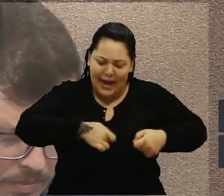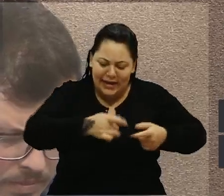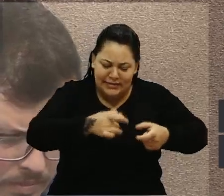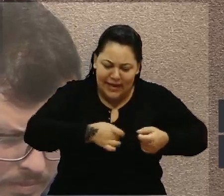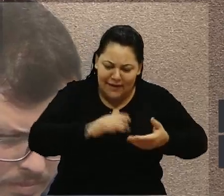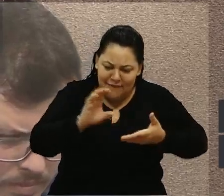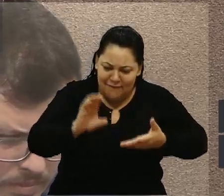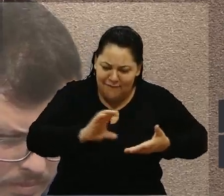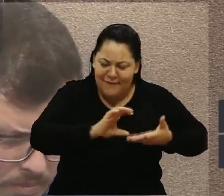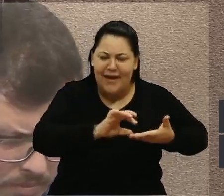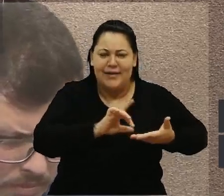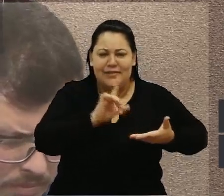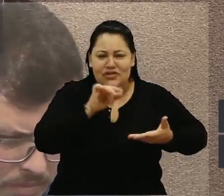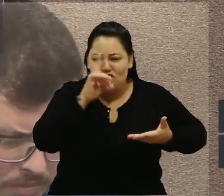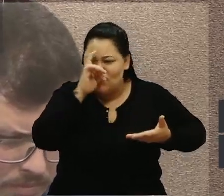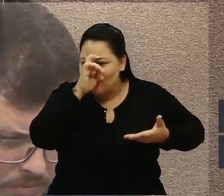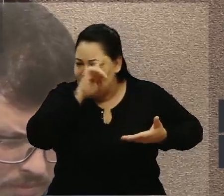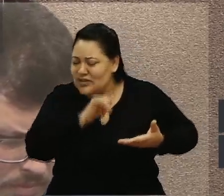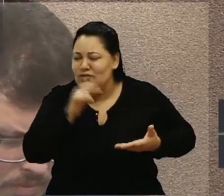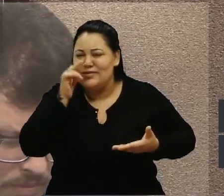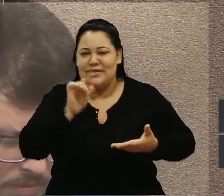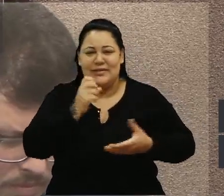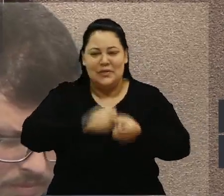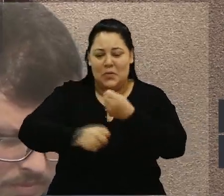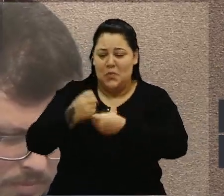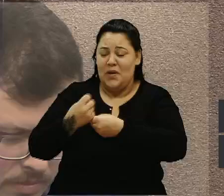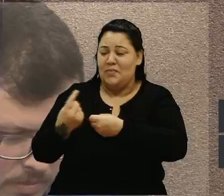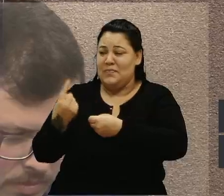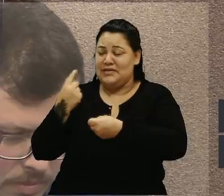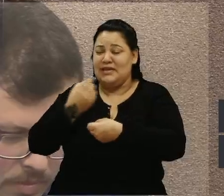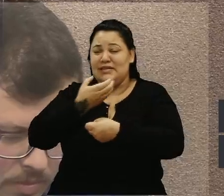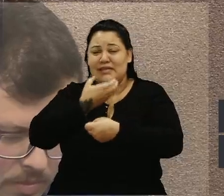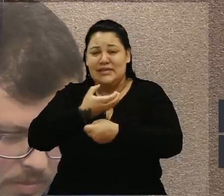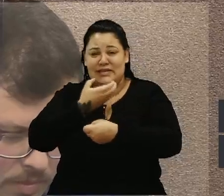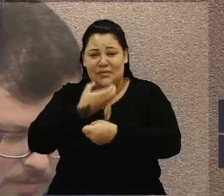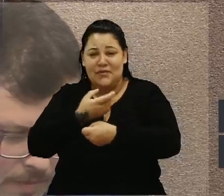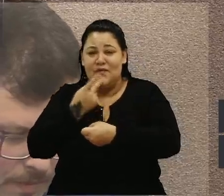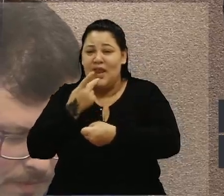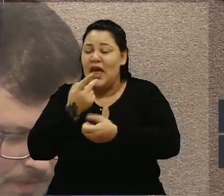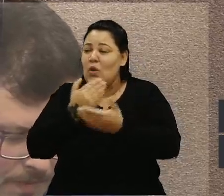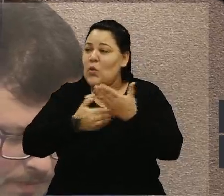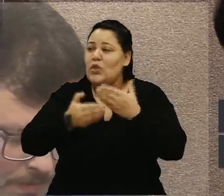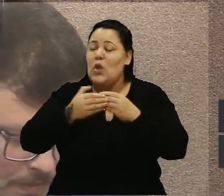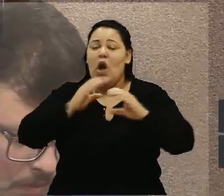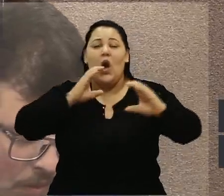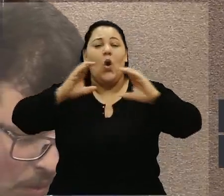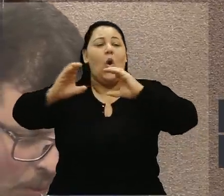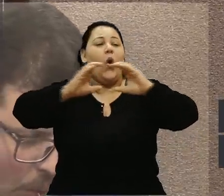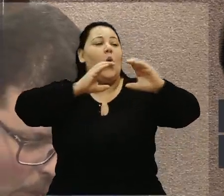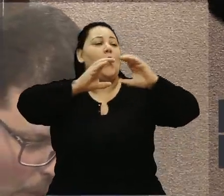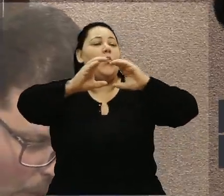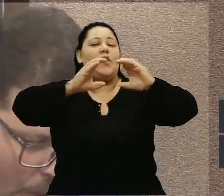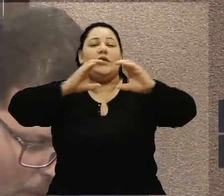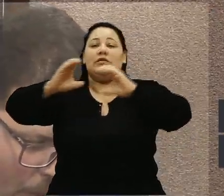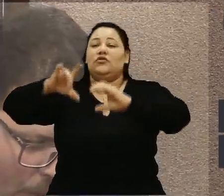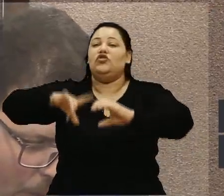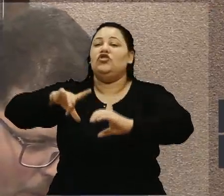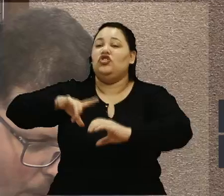difícil para conseguir. Ano passado, em dezembro, anunciaram em todas as mídias que tinha superávit